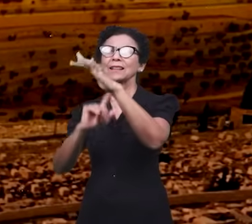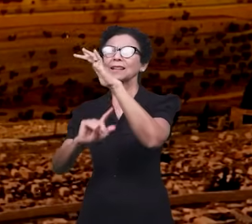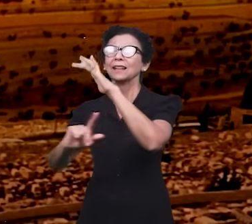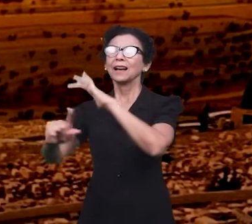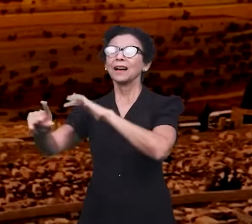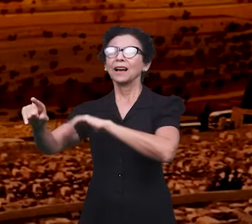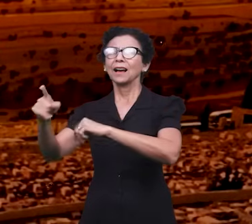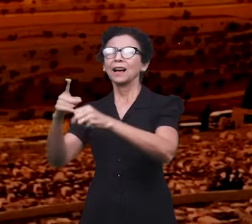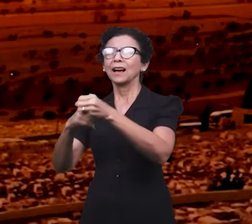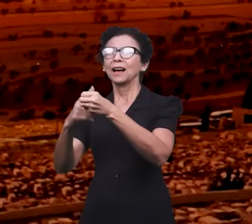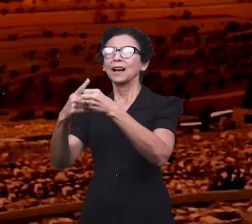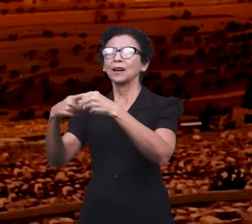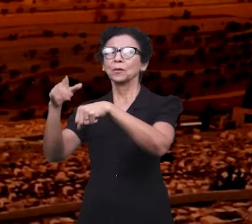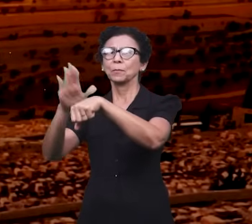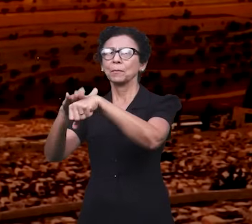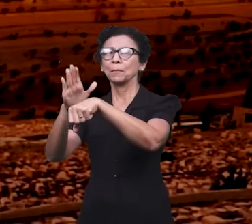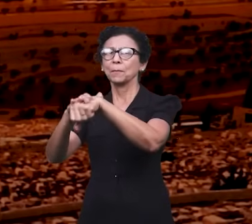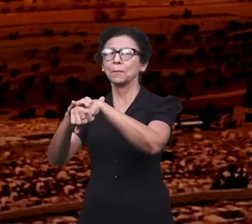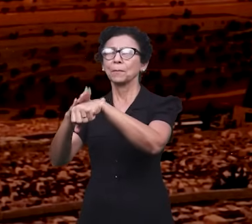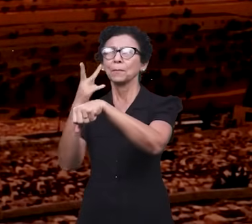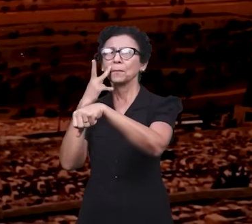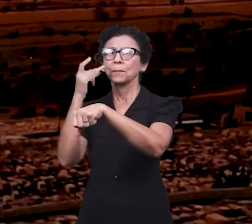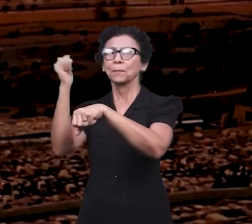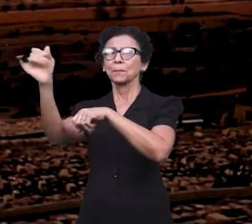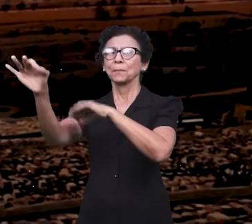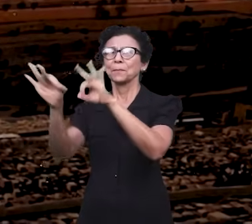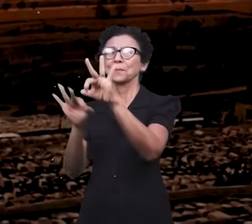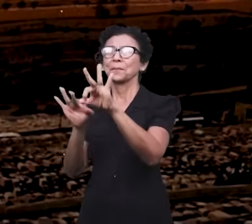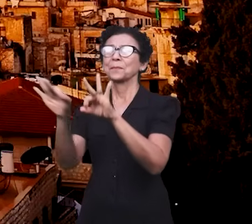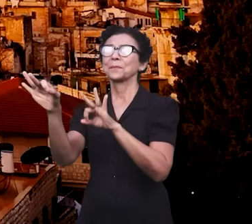cidade eterna que o Pai nos